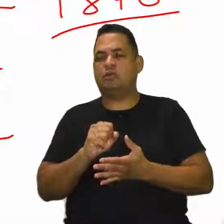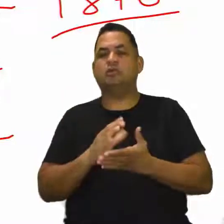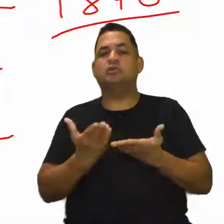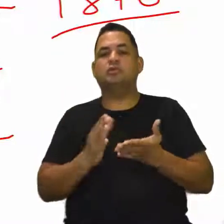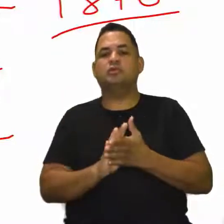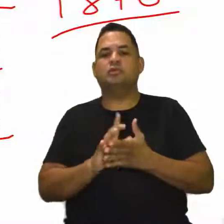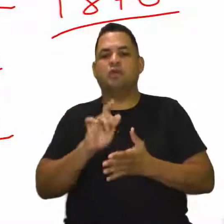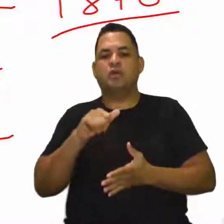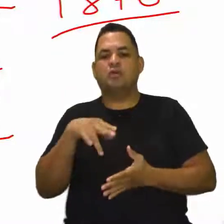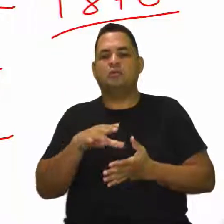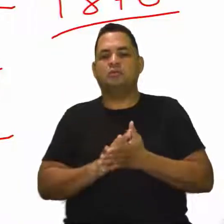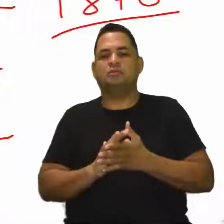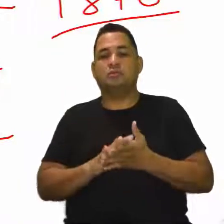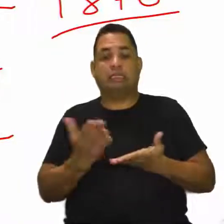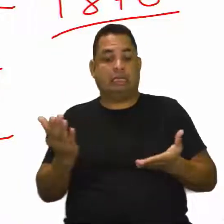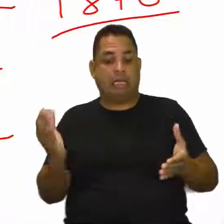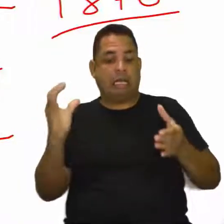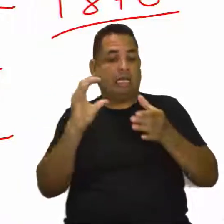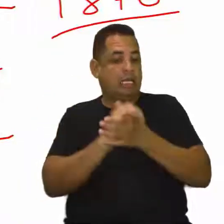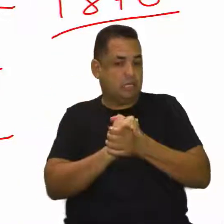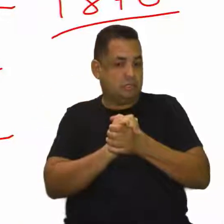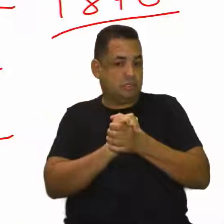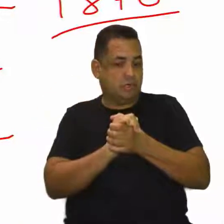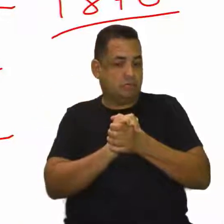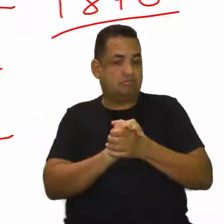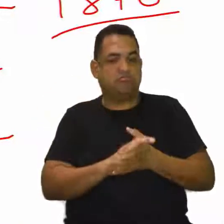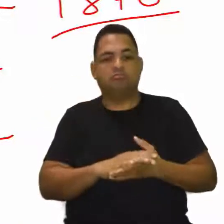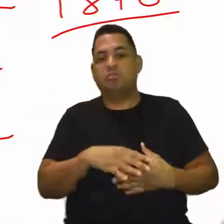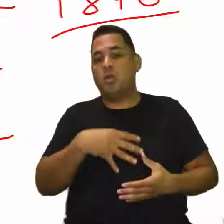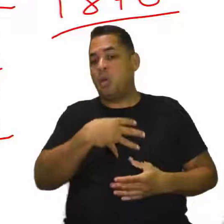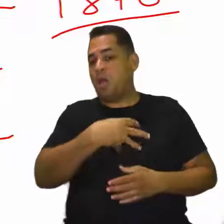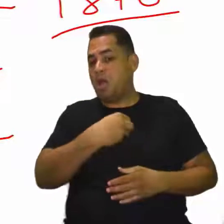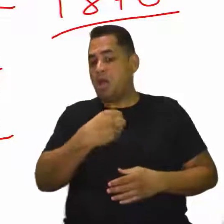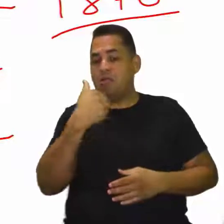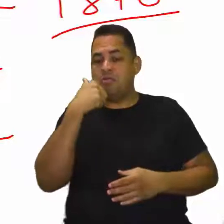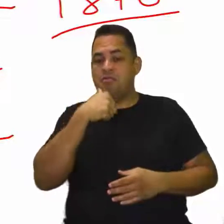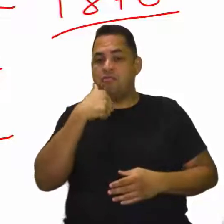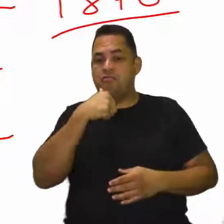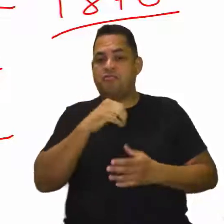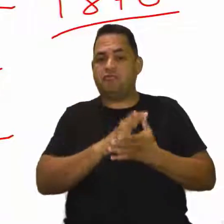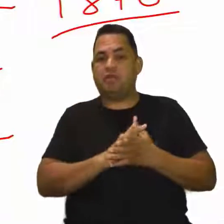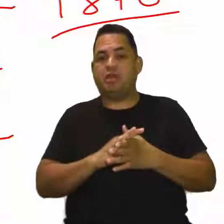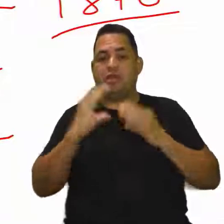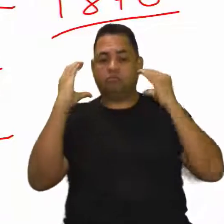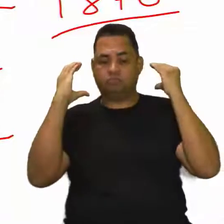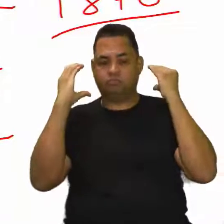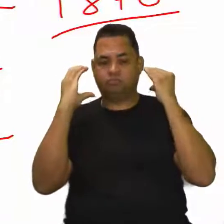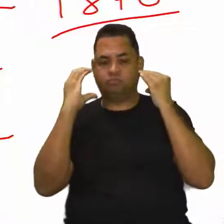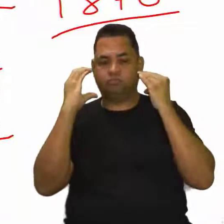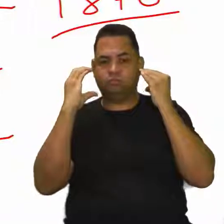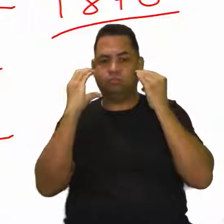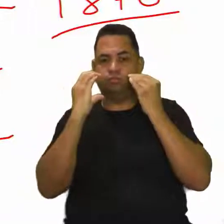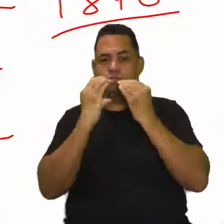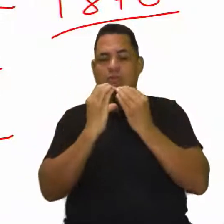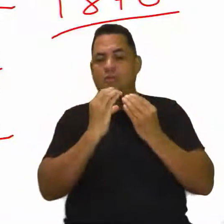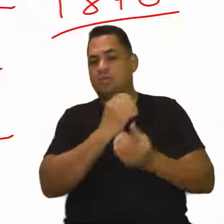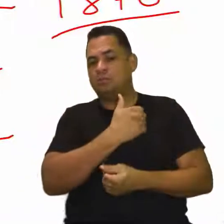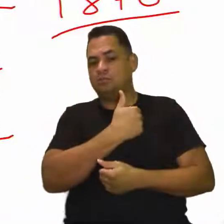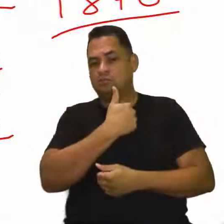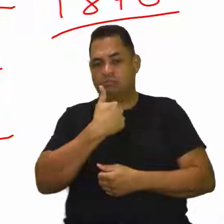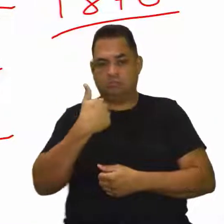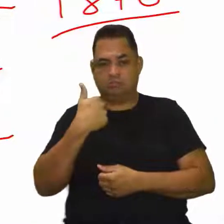a filha de Dom Pedro II. Era. Por quê? Porque a Isabel, ela